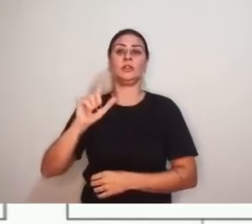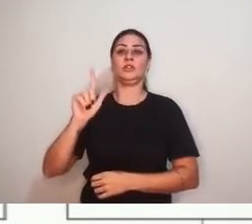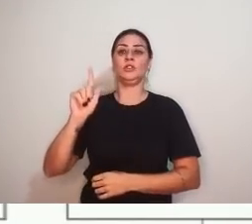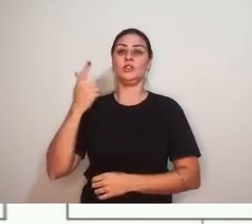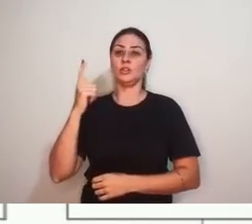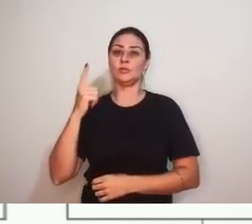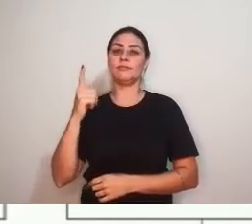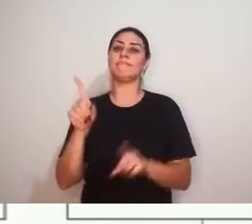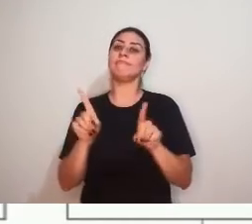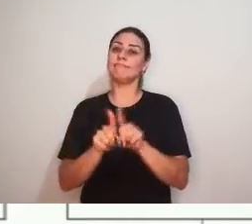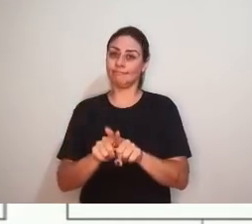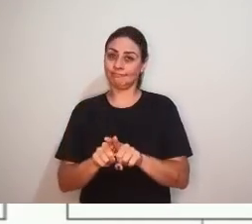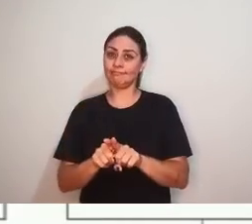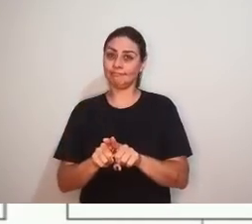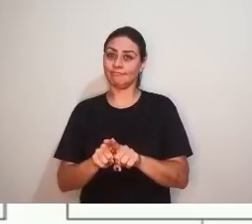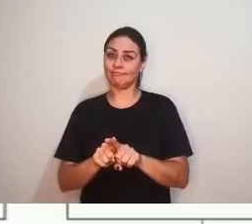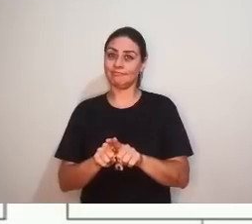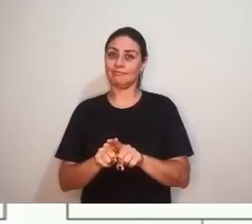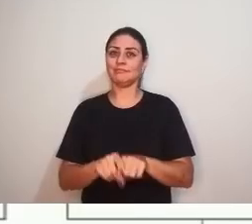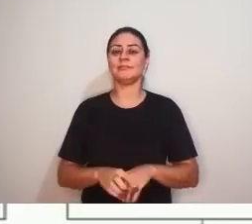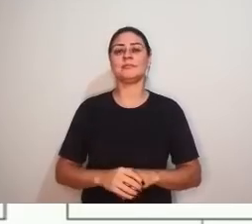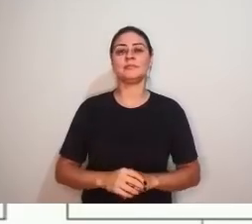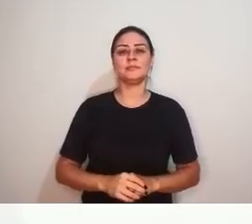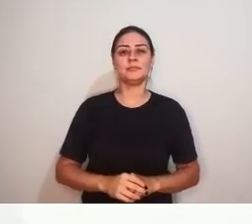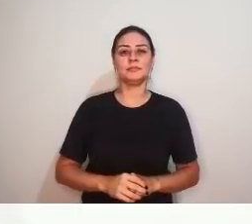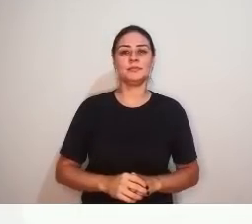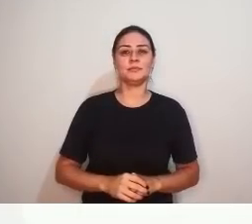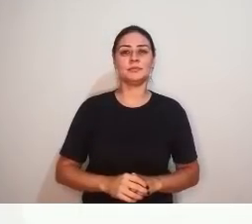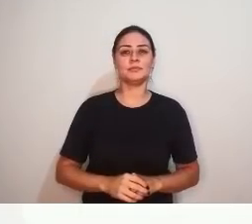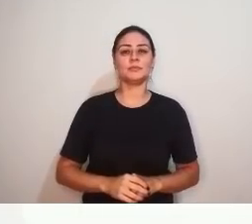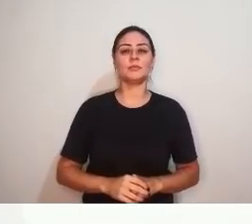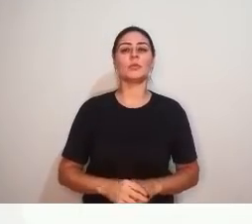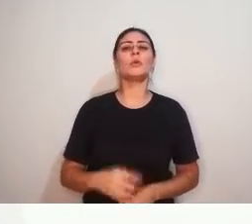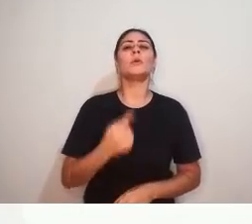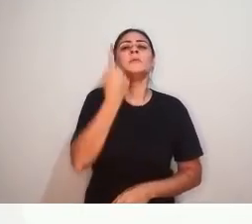todos nós, professores, docentes, gestores, tá?